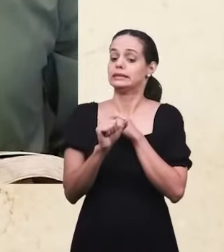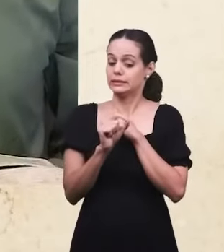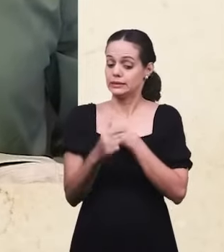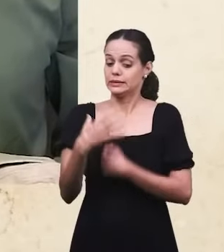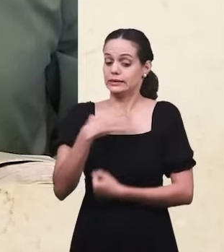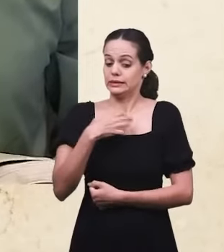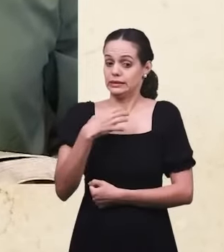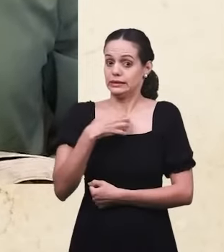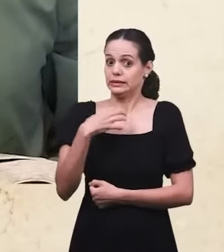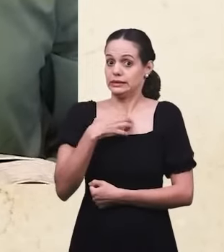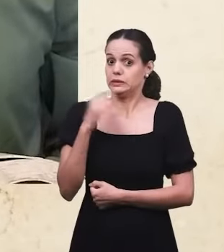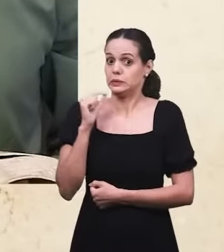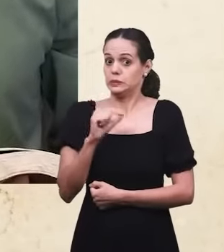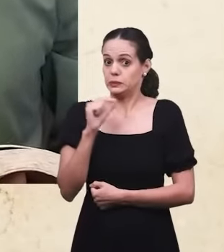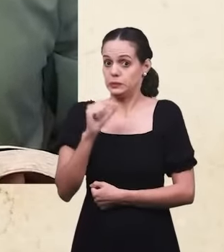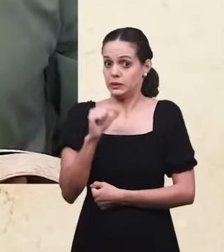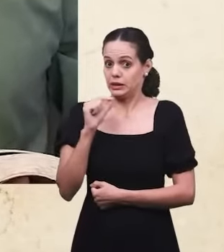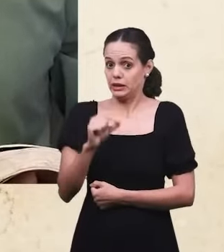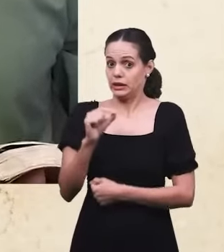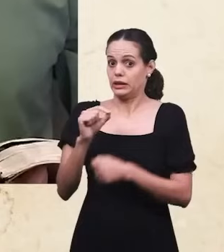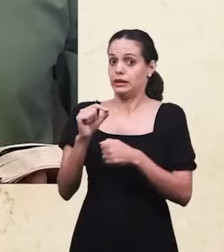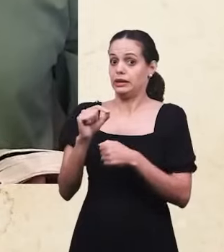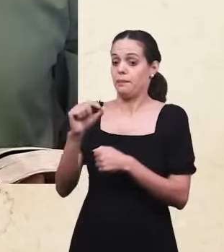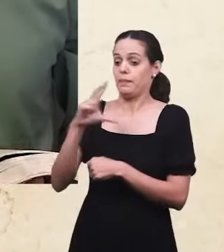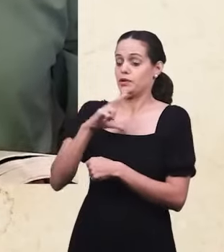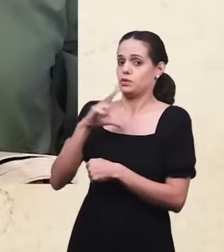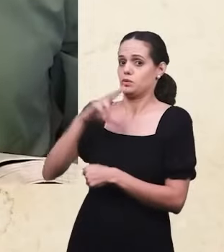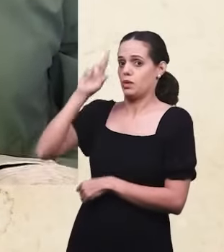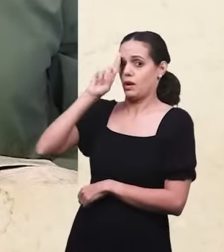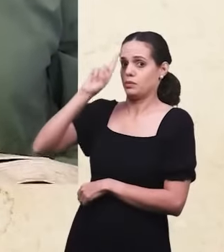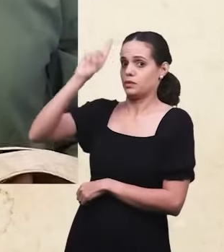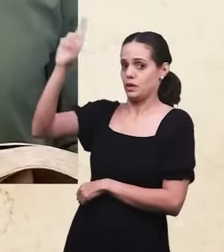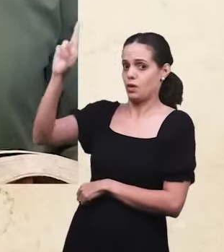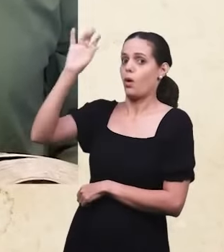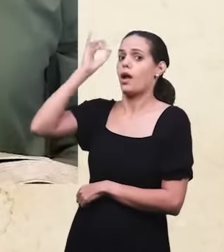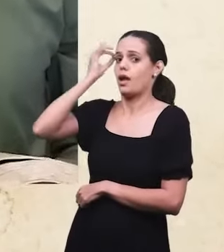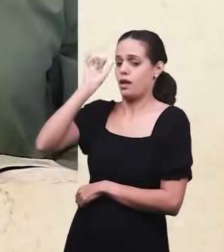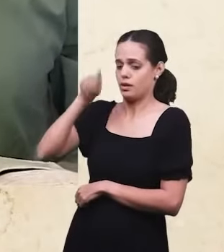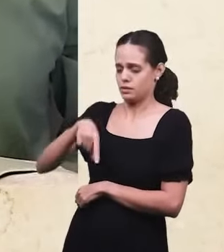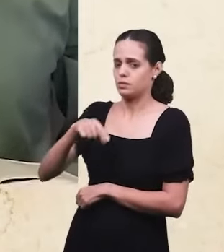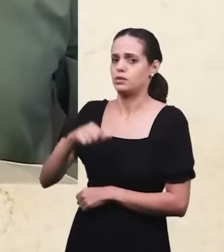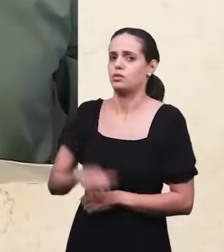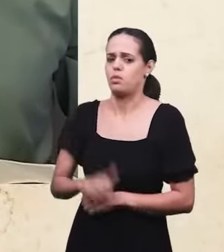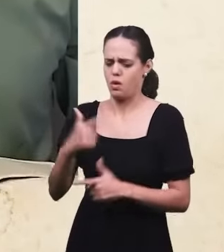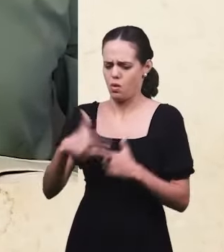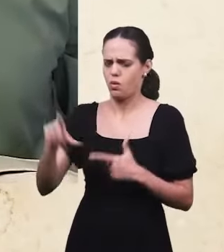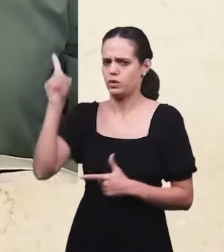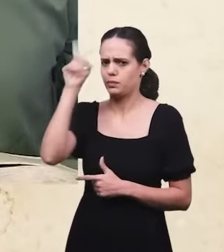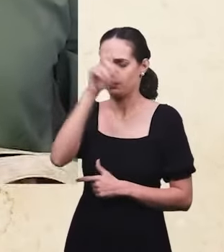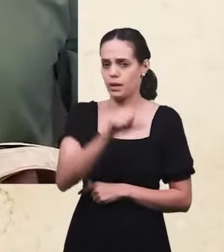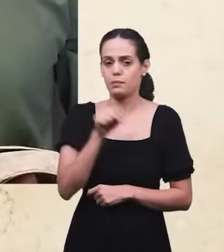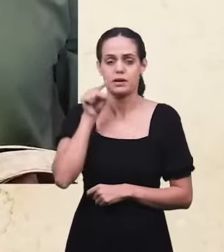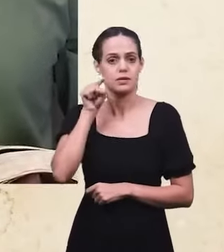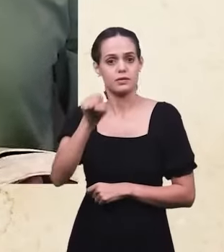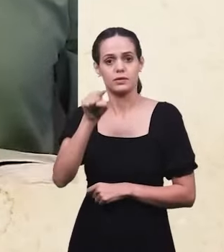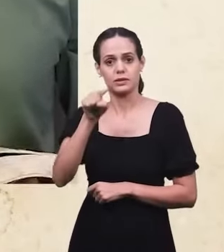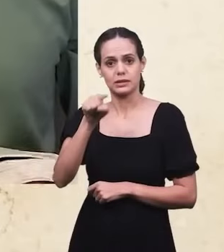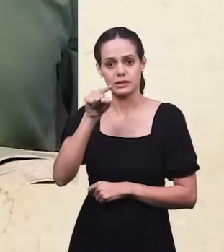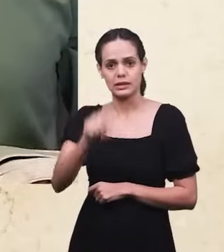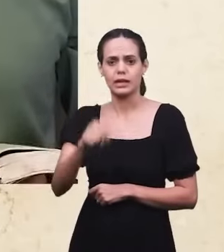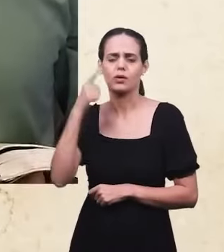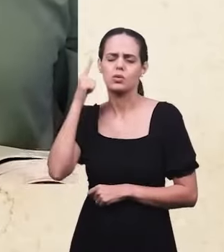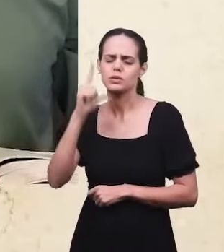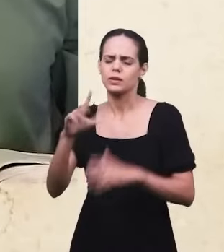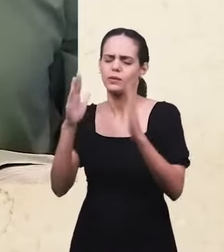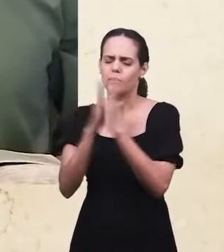lutas elas são espirituais. Por isso, você será vencedor com os recursos da graça do Senhor. Porque é só assim